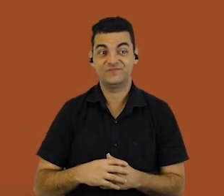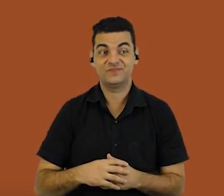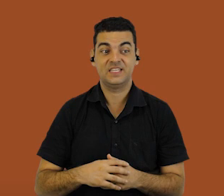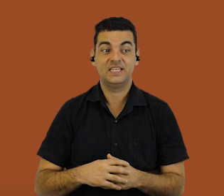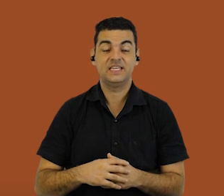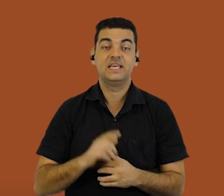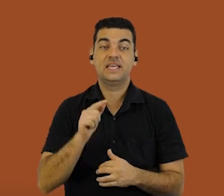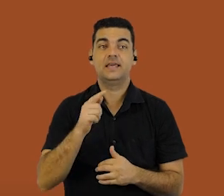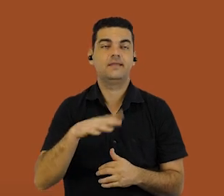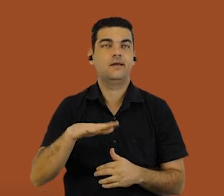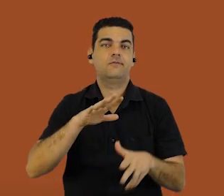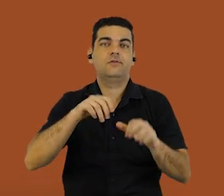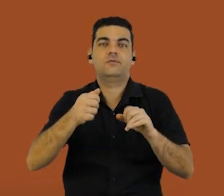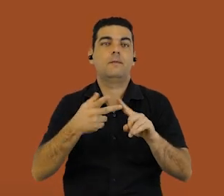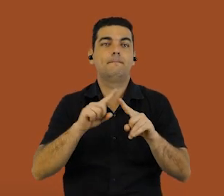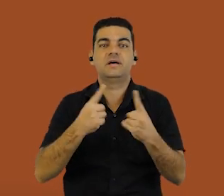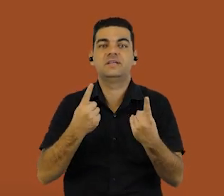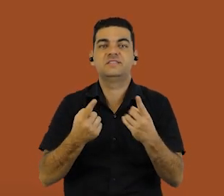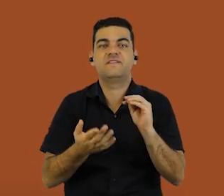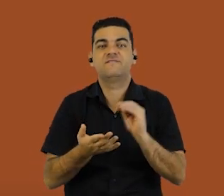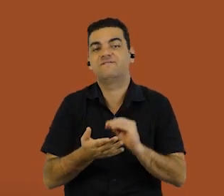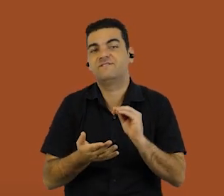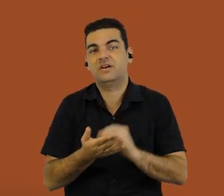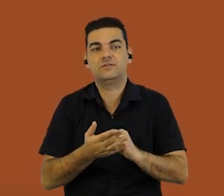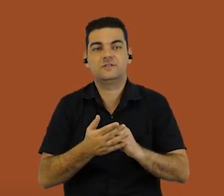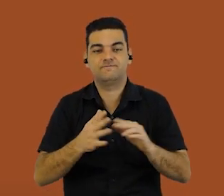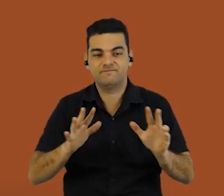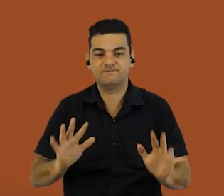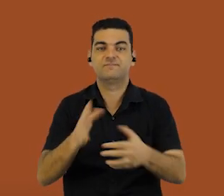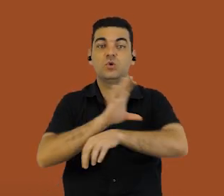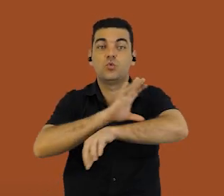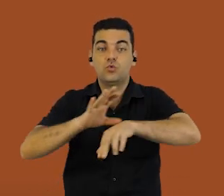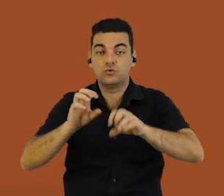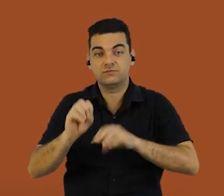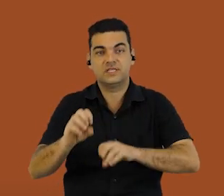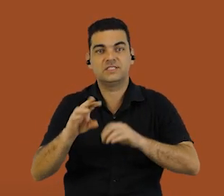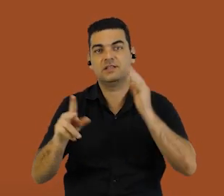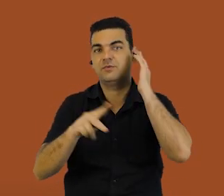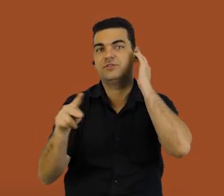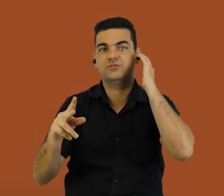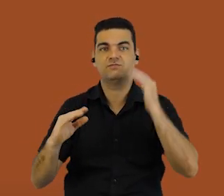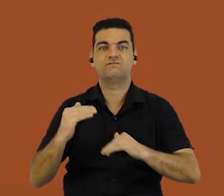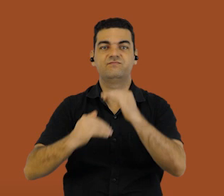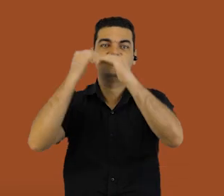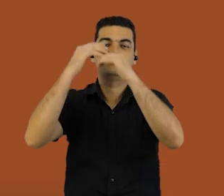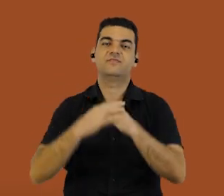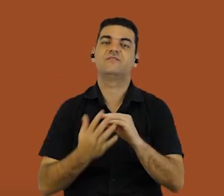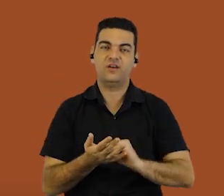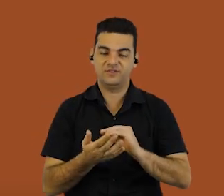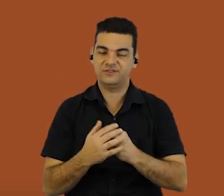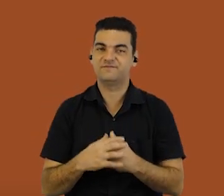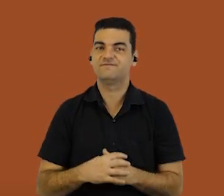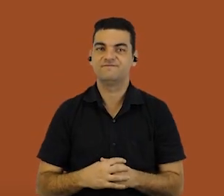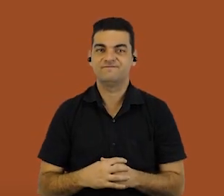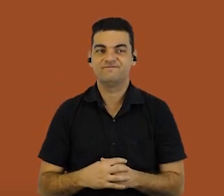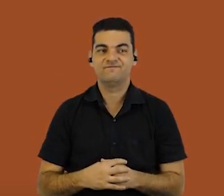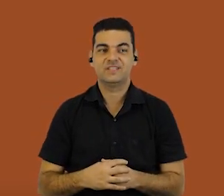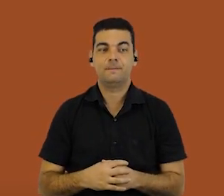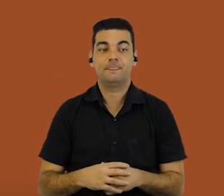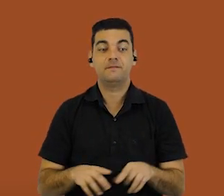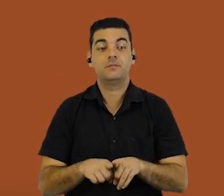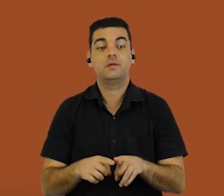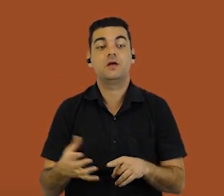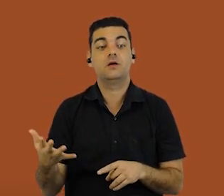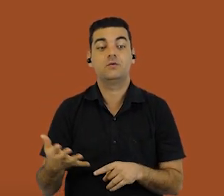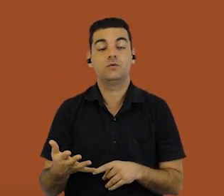dizer, formação tem, mas não tem capacitação para esse fim, não tem recurso para isso. E também uma